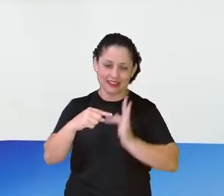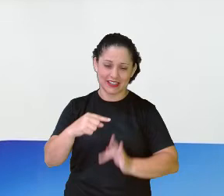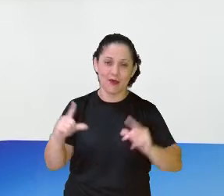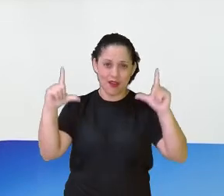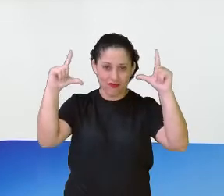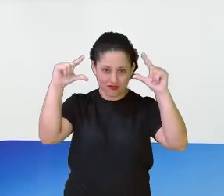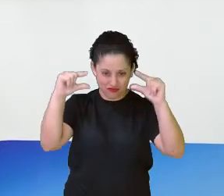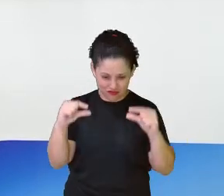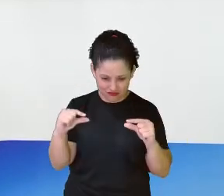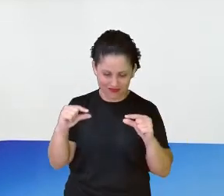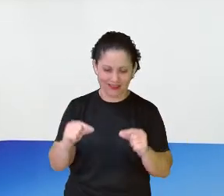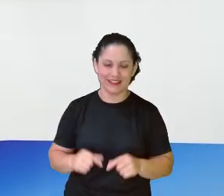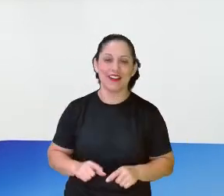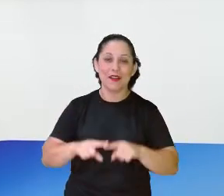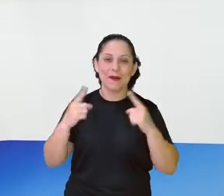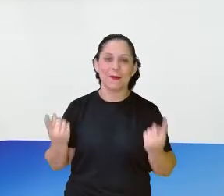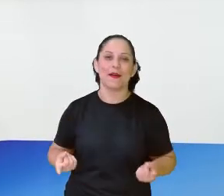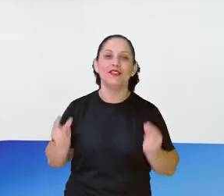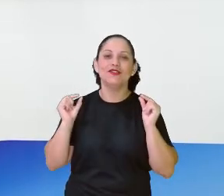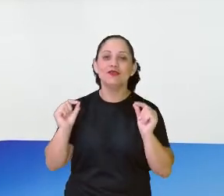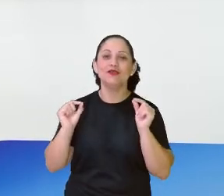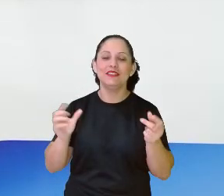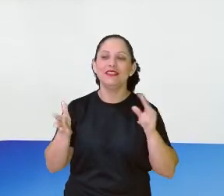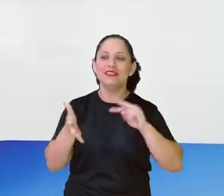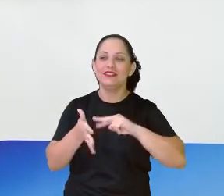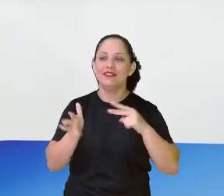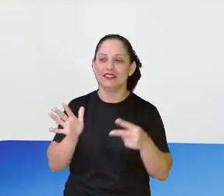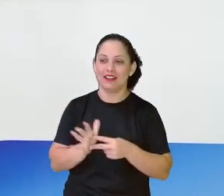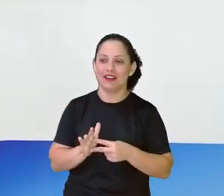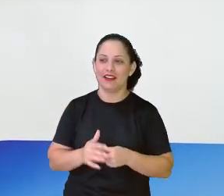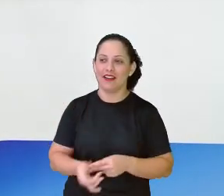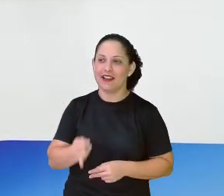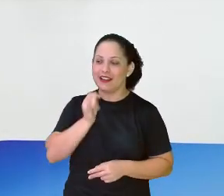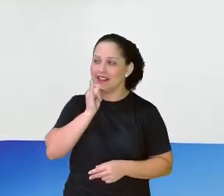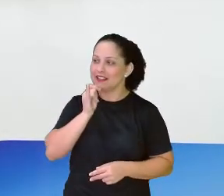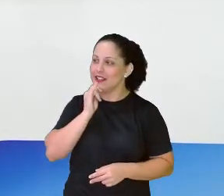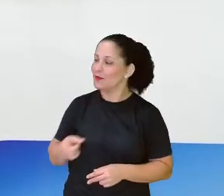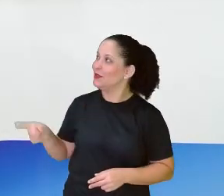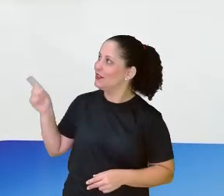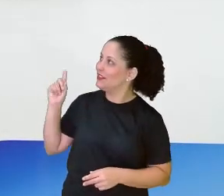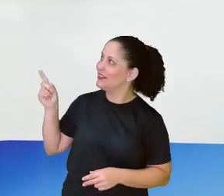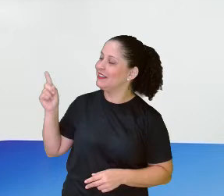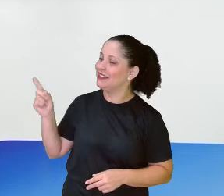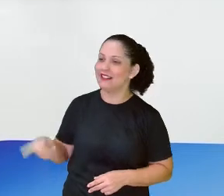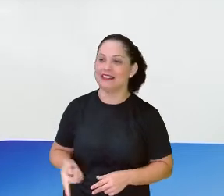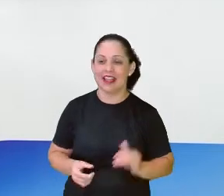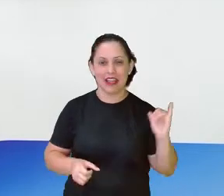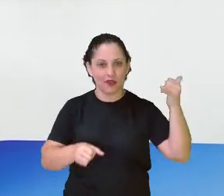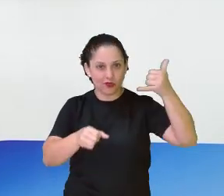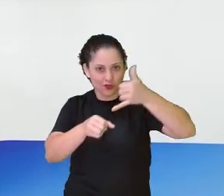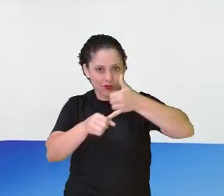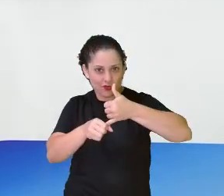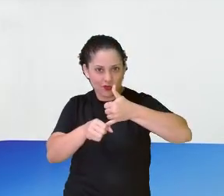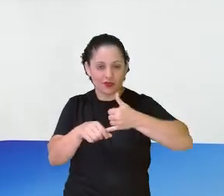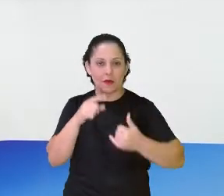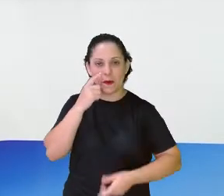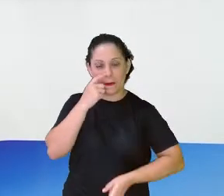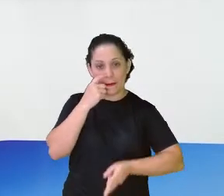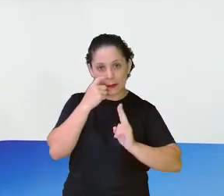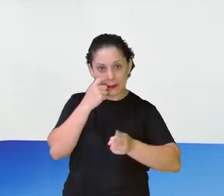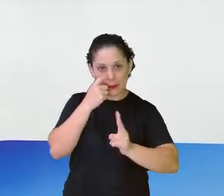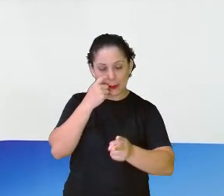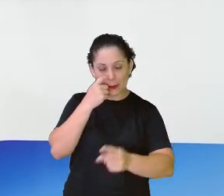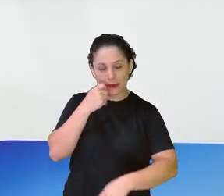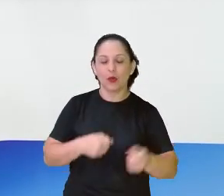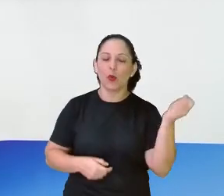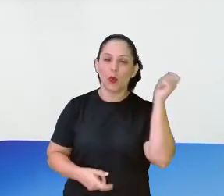nesse sentido. Mas o que eu estou querendo dizer é que a gente, por exemplo, num tanque de combustível, num indicador de combustível, a